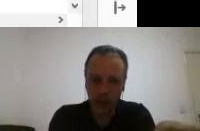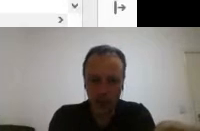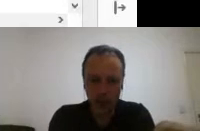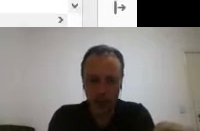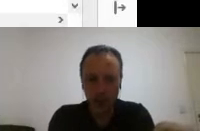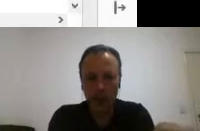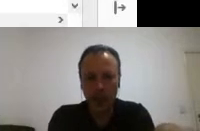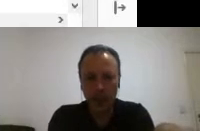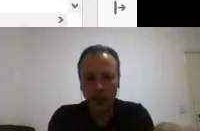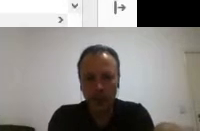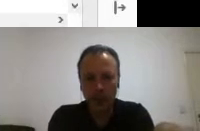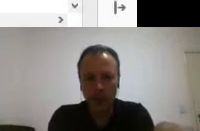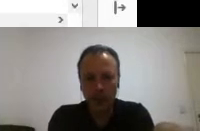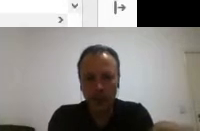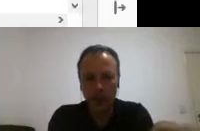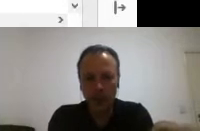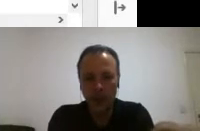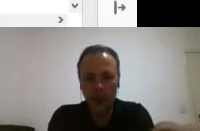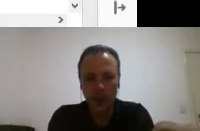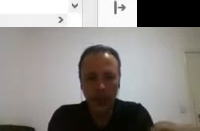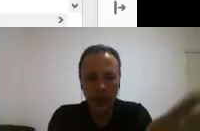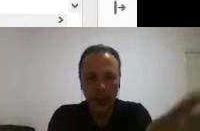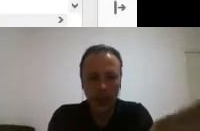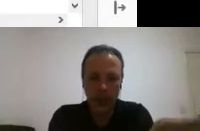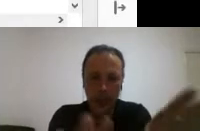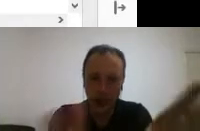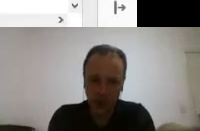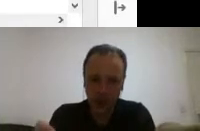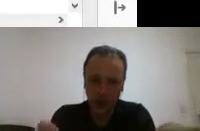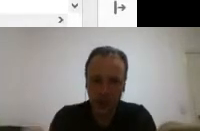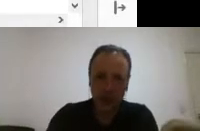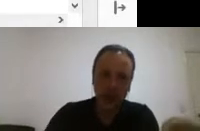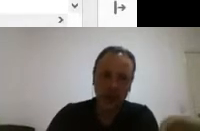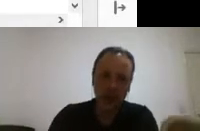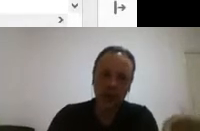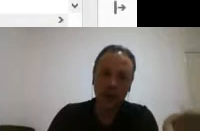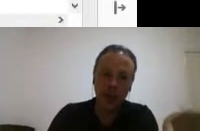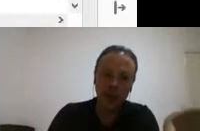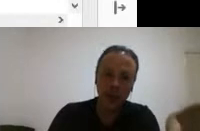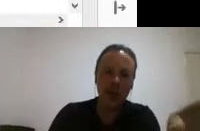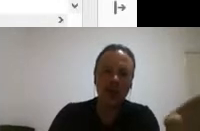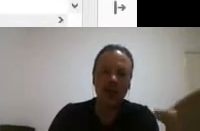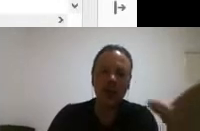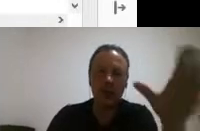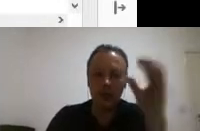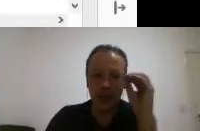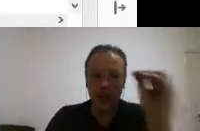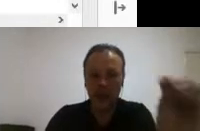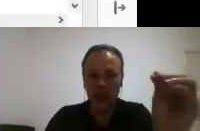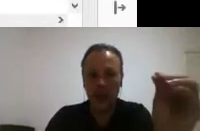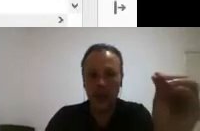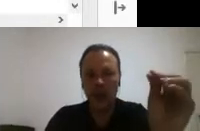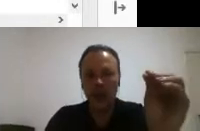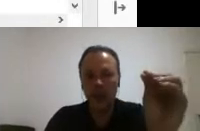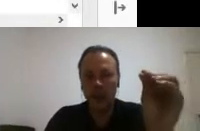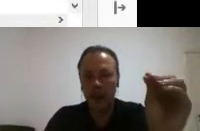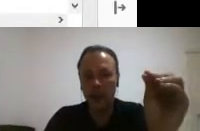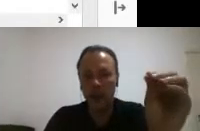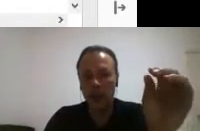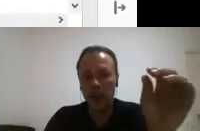retomar esse assunto na prática. E aí vai ficar um pouco mais claro. Mas essas duas estratégias é importante até para vocês